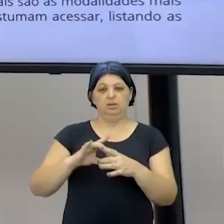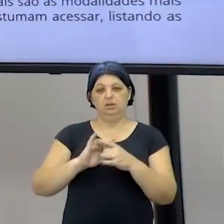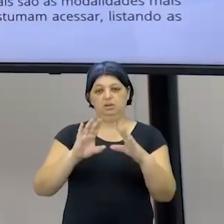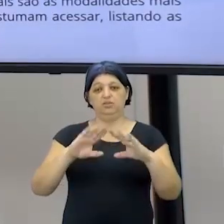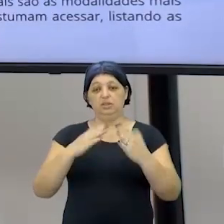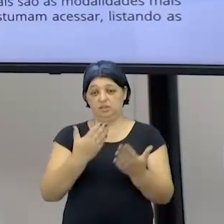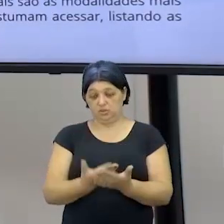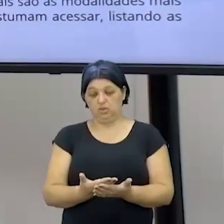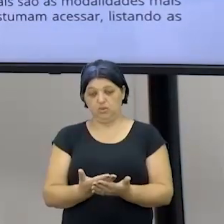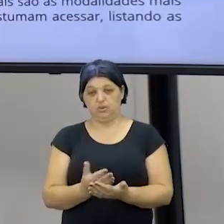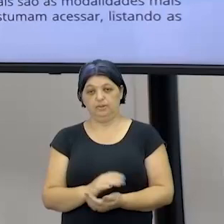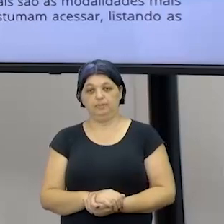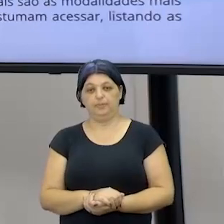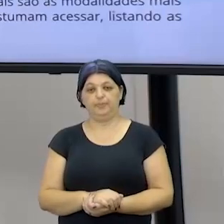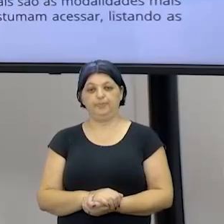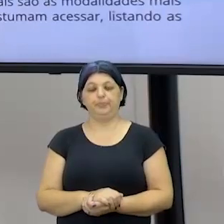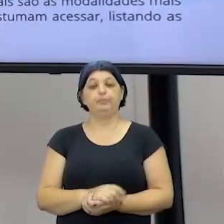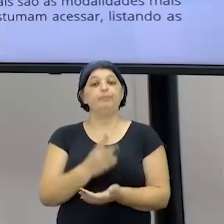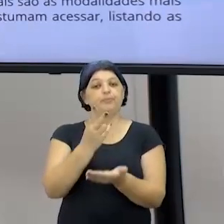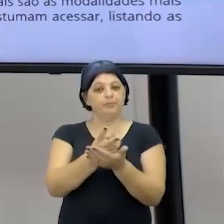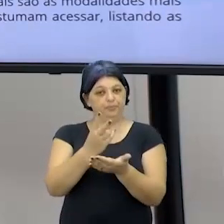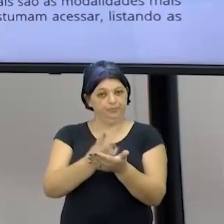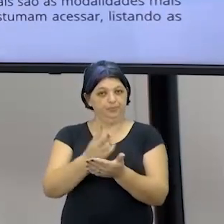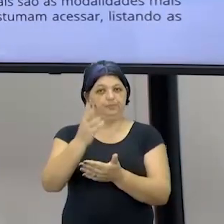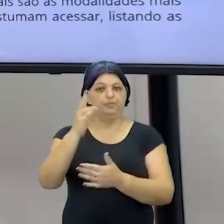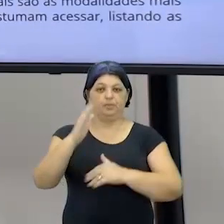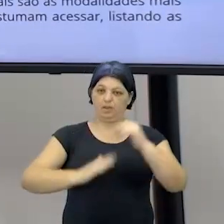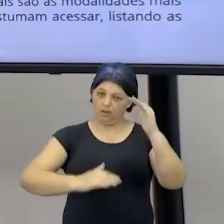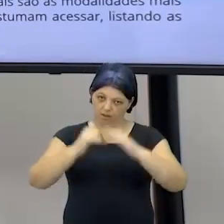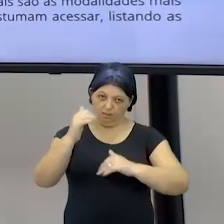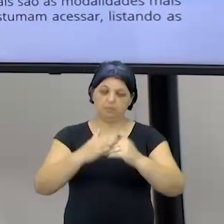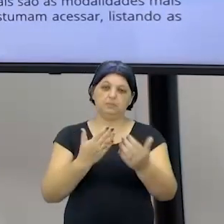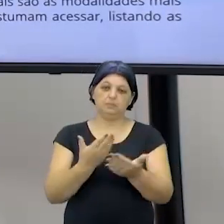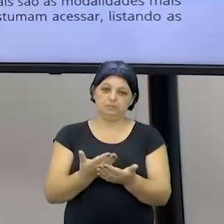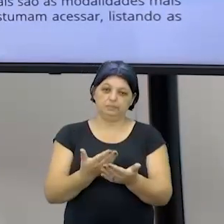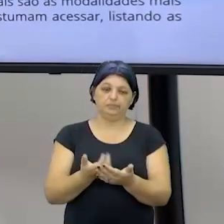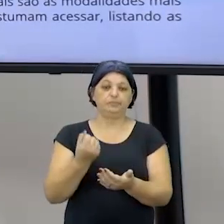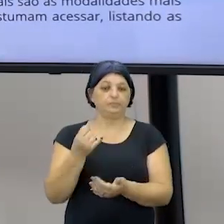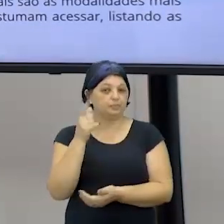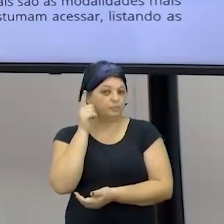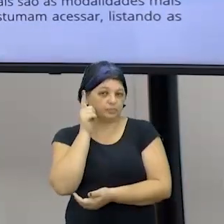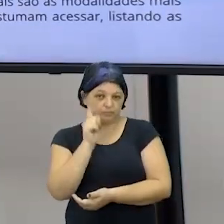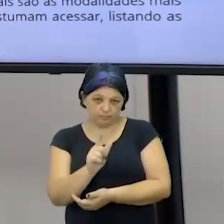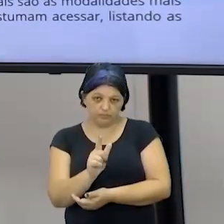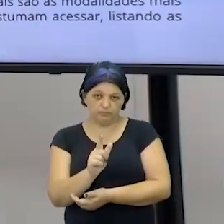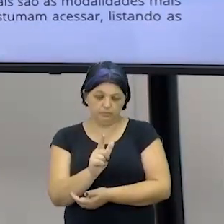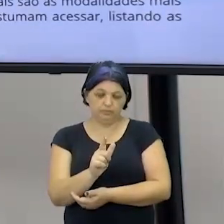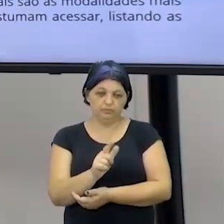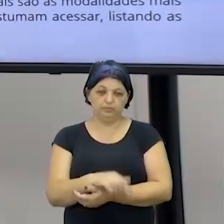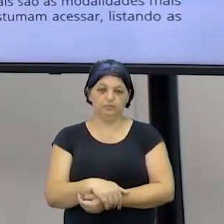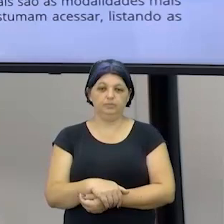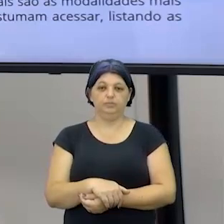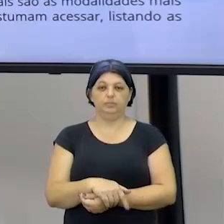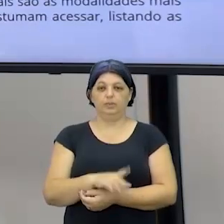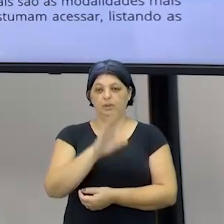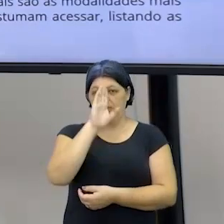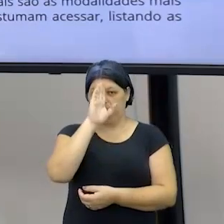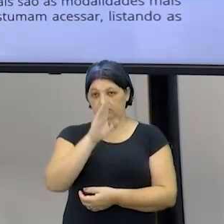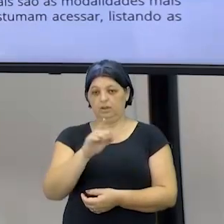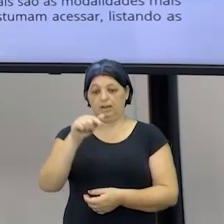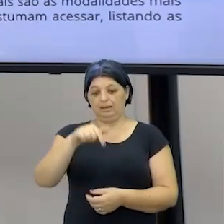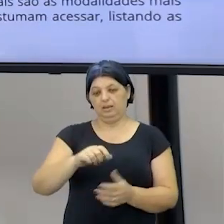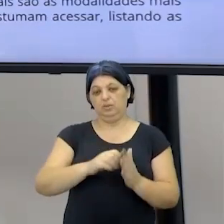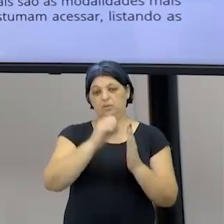isso. Mesmo quando for aula prática, se eu não conseguir proporcionar aqui para vocês, diretamente do Centro